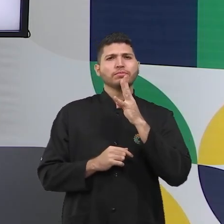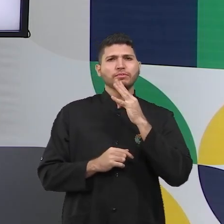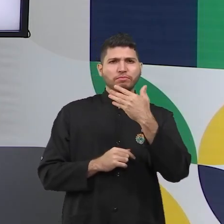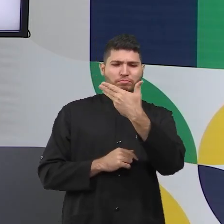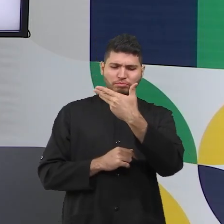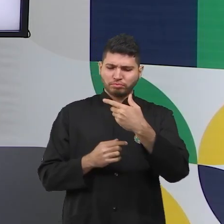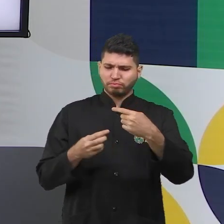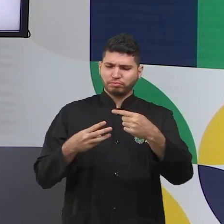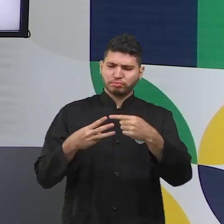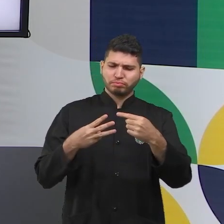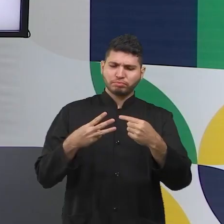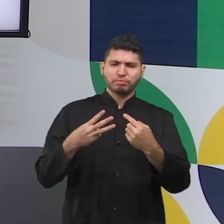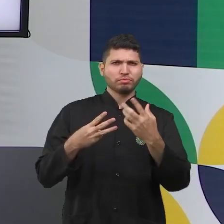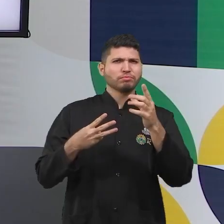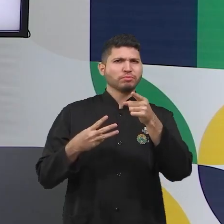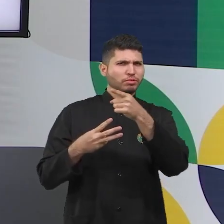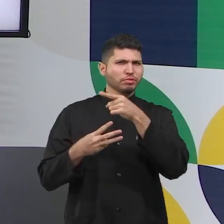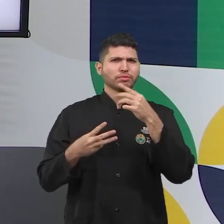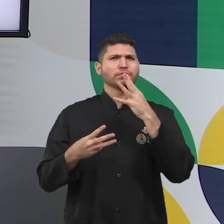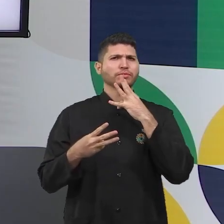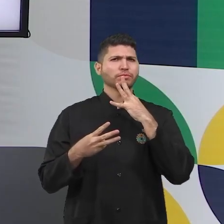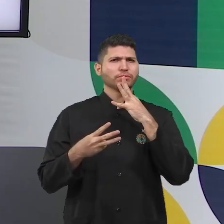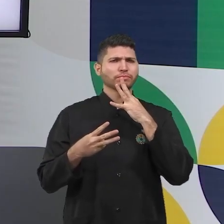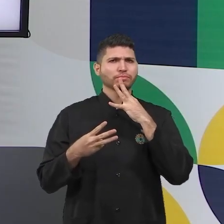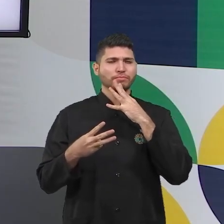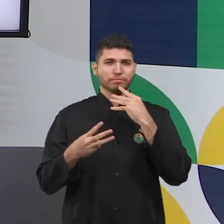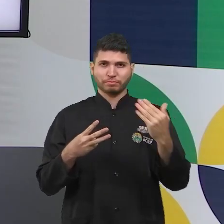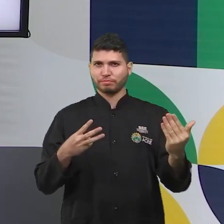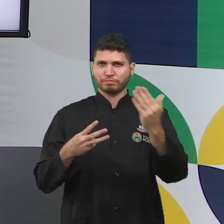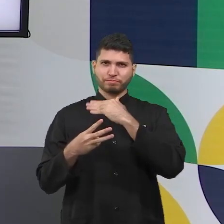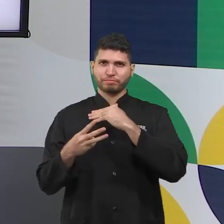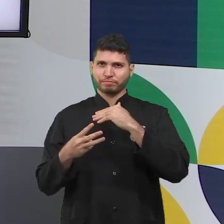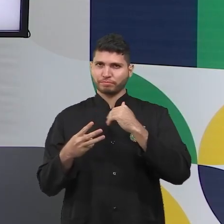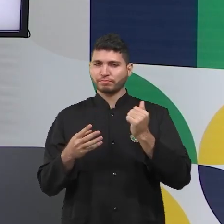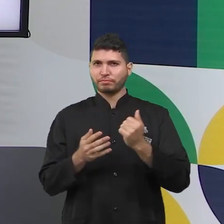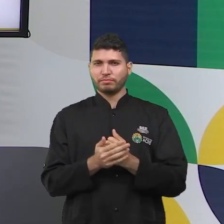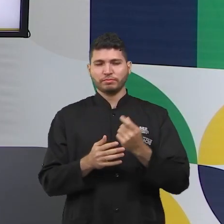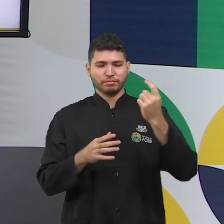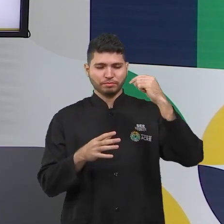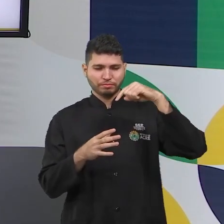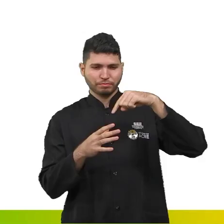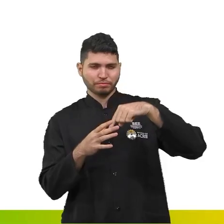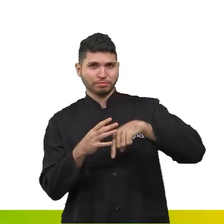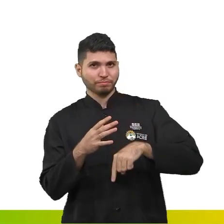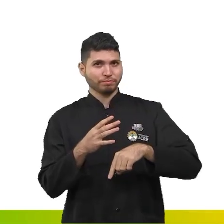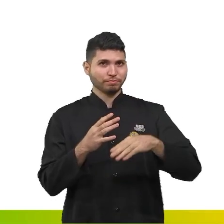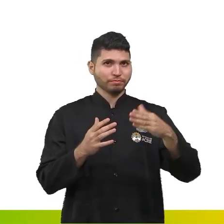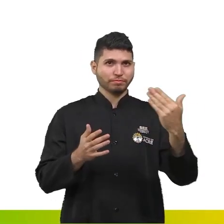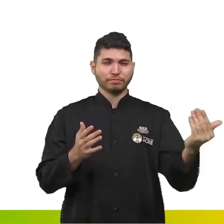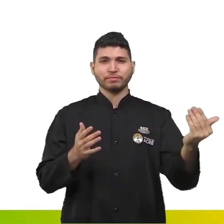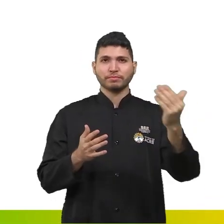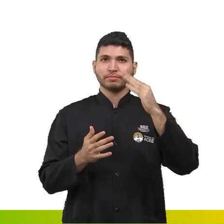de hoje para nós aprofundarmos e aprendermos mais. Então, vamos lá, slide na tela.